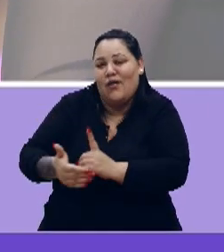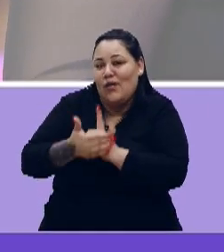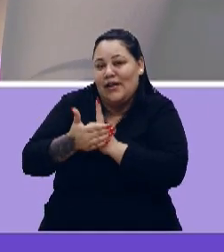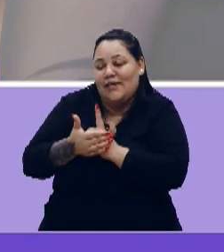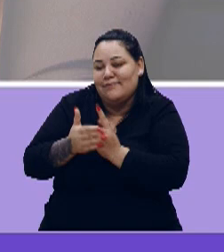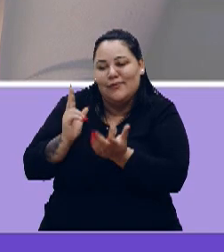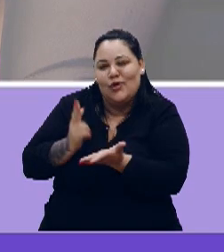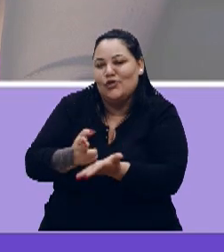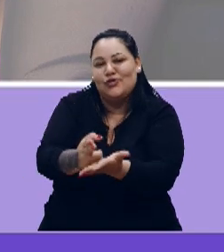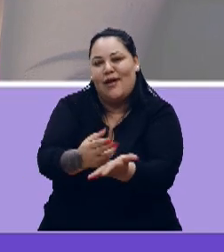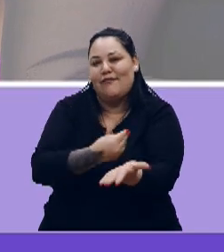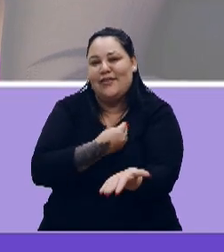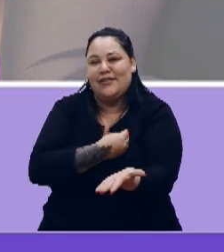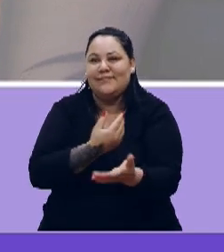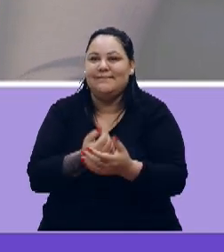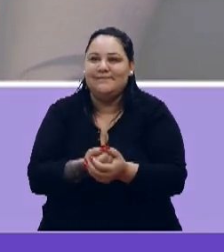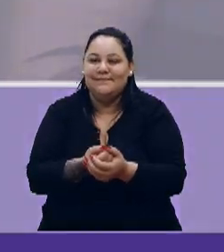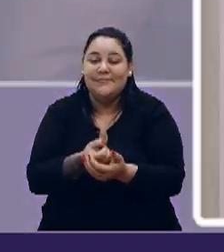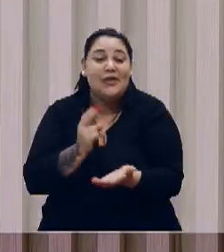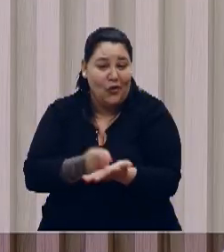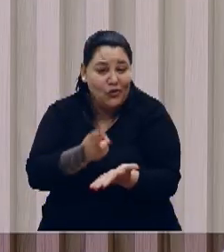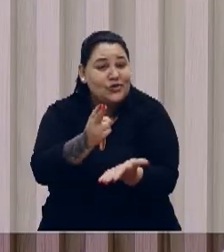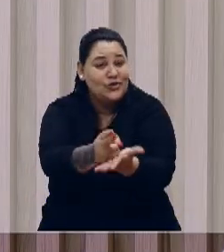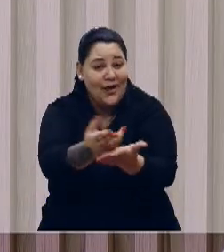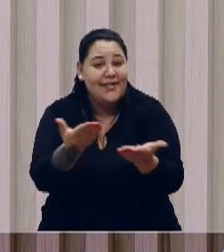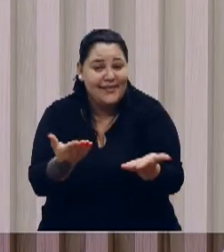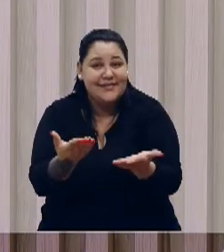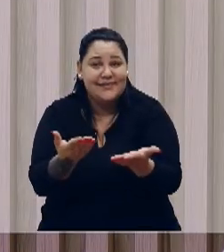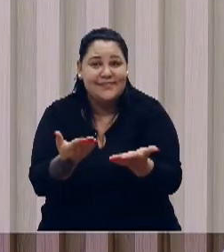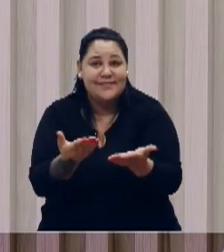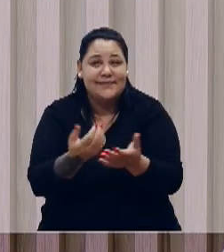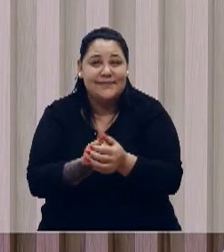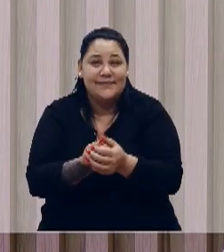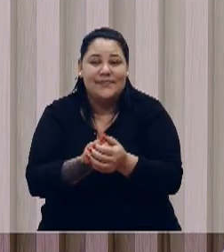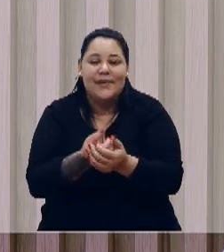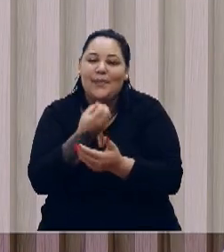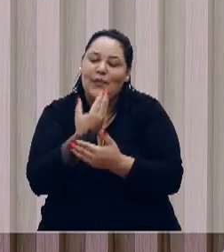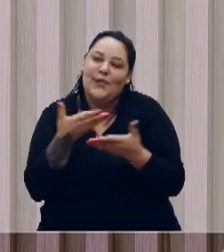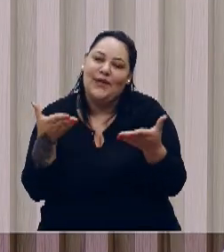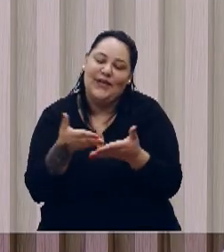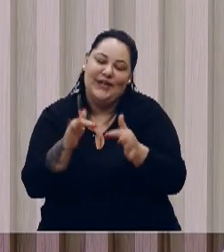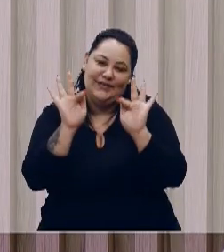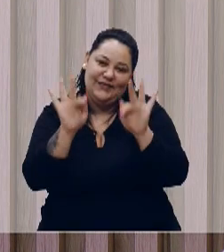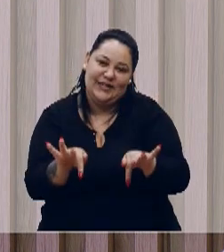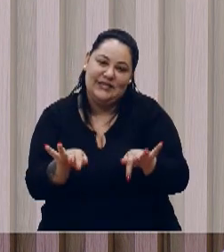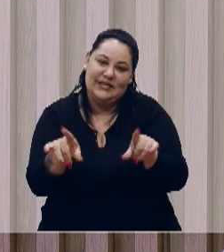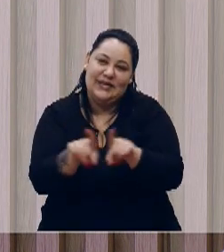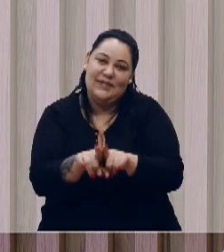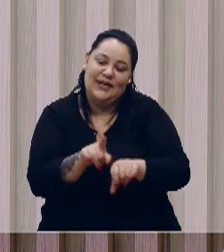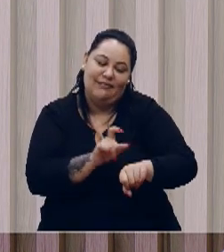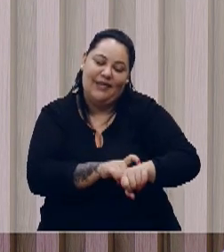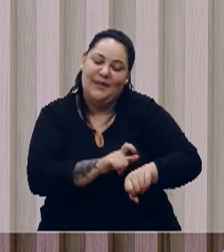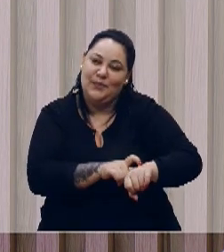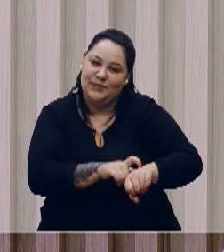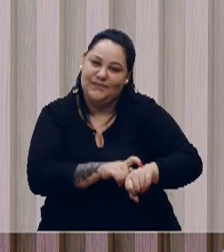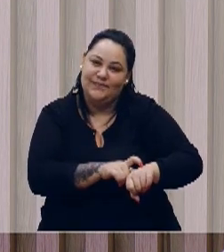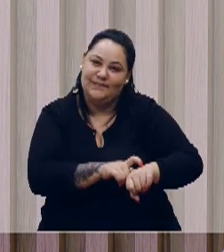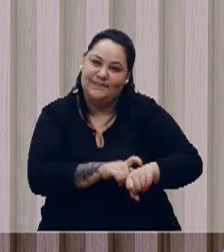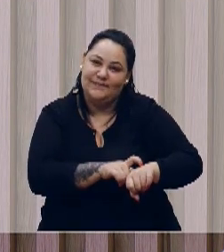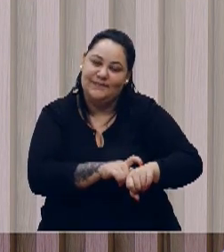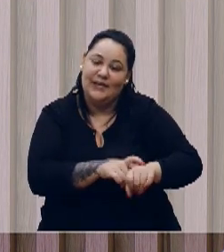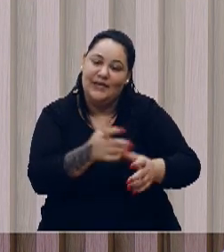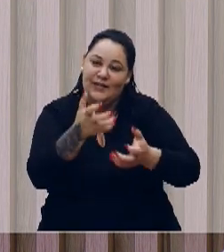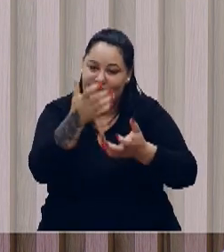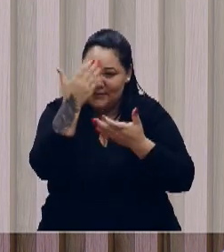seguir. E seguir, né? E seguimos. Bom, a gente tá encerrando o tempo, né, do programa de hoje. Eu quero agradecer